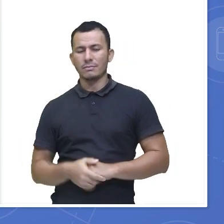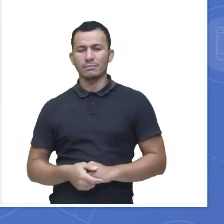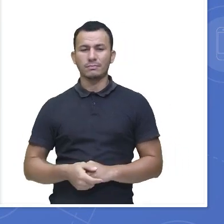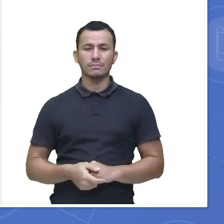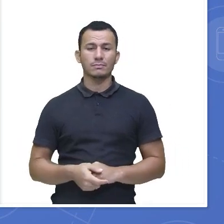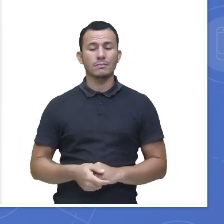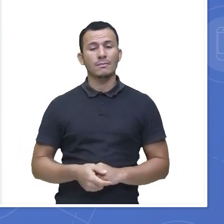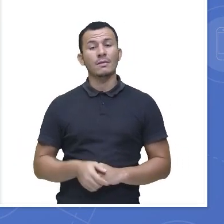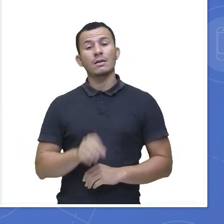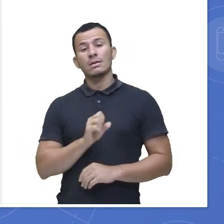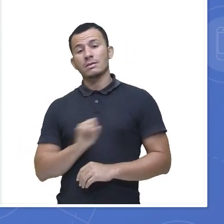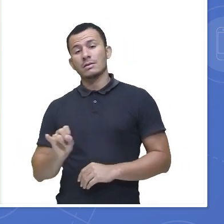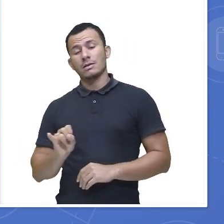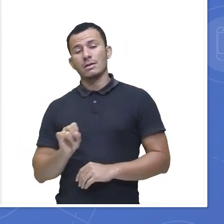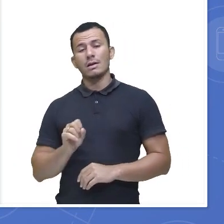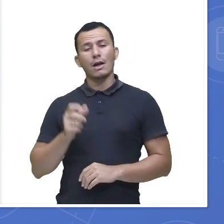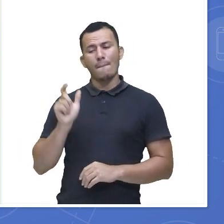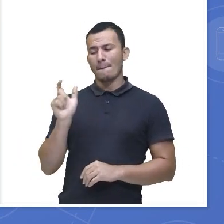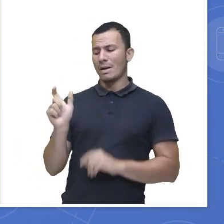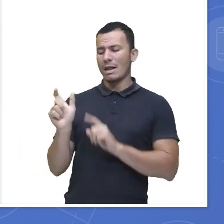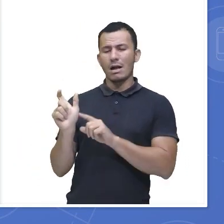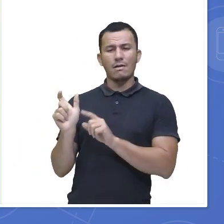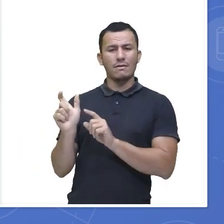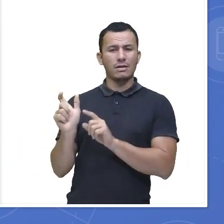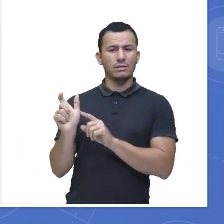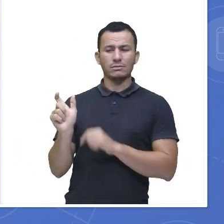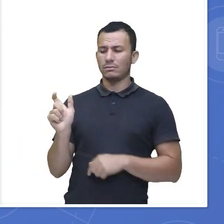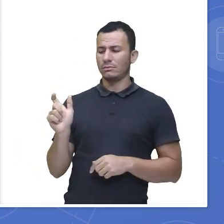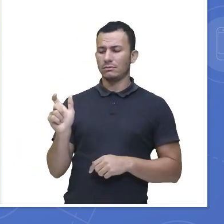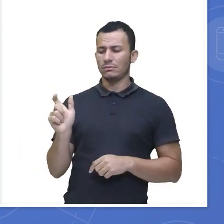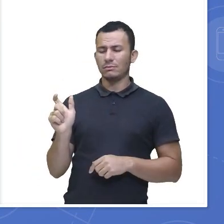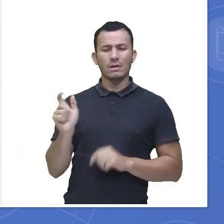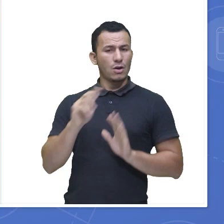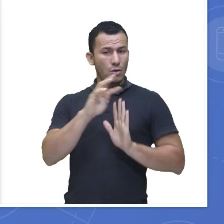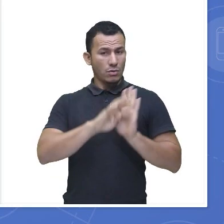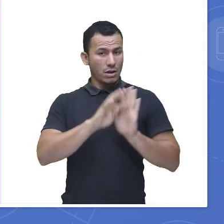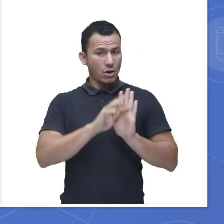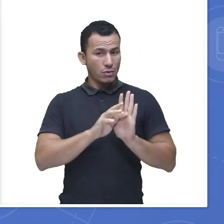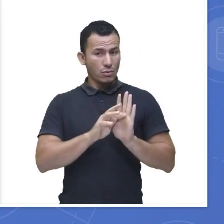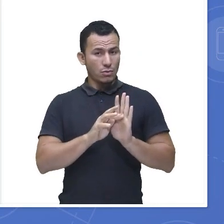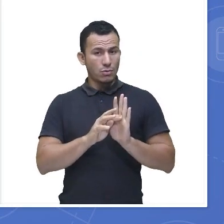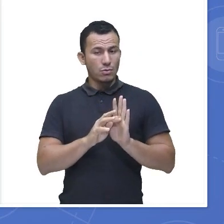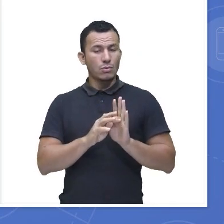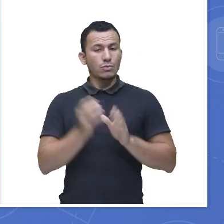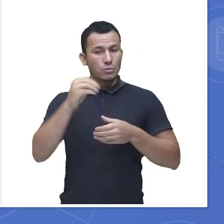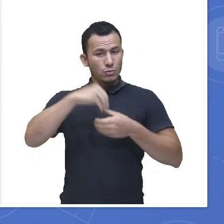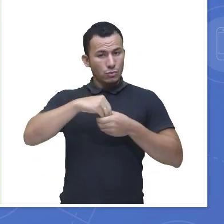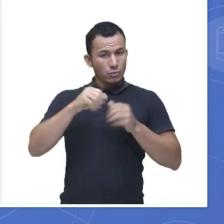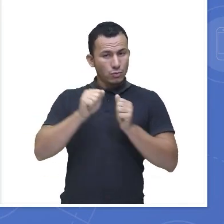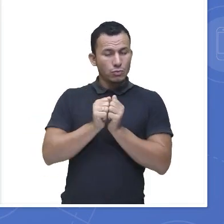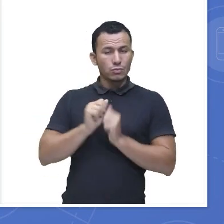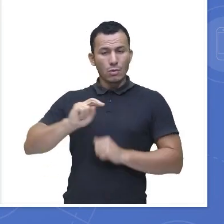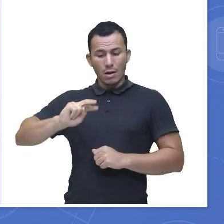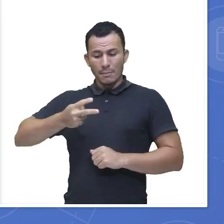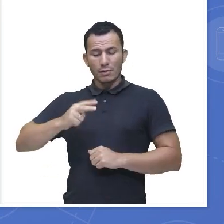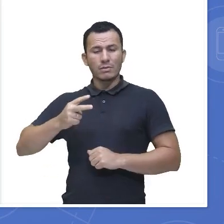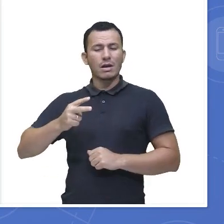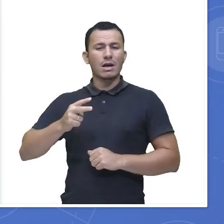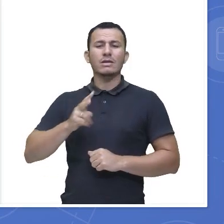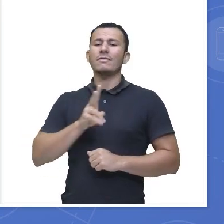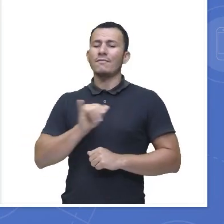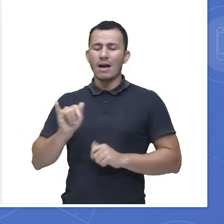você utilizar palavras que permitam a construção de um texto com ambiguidade, vai